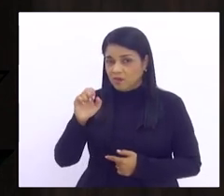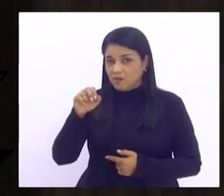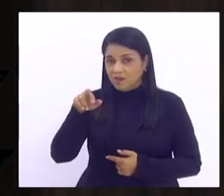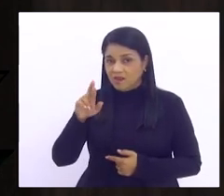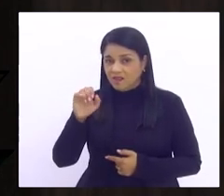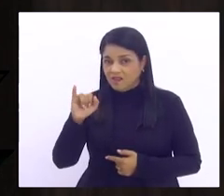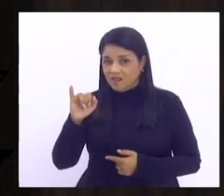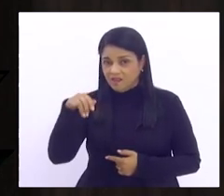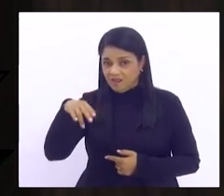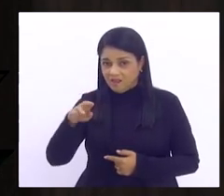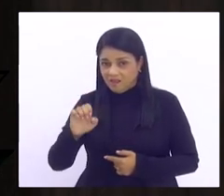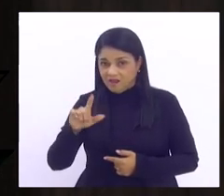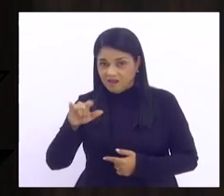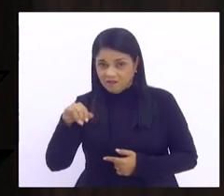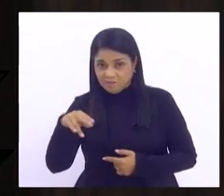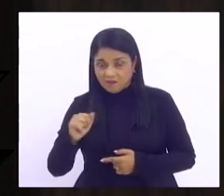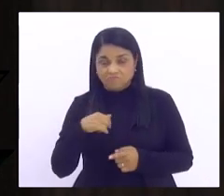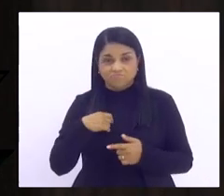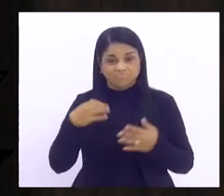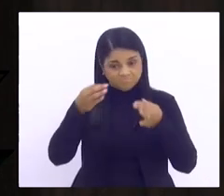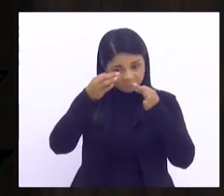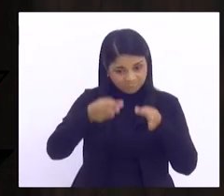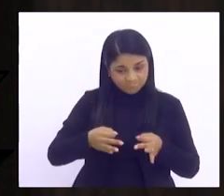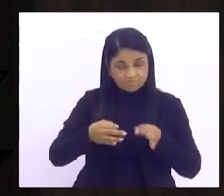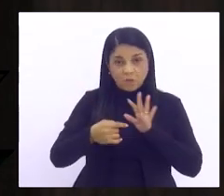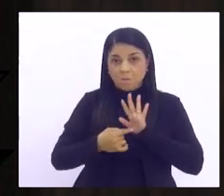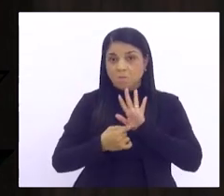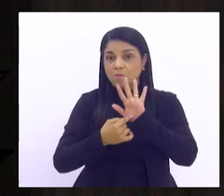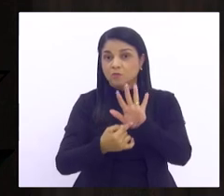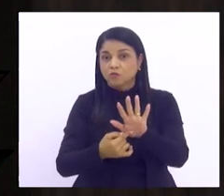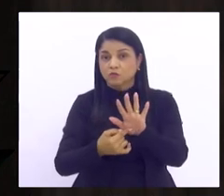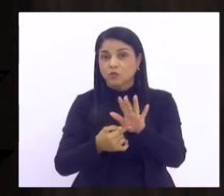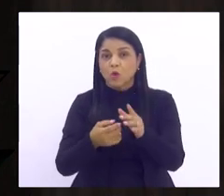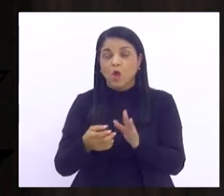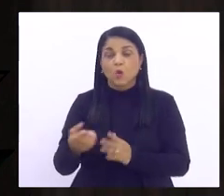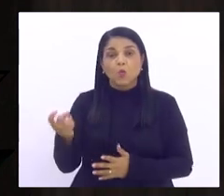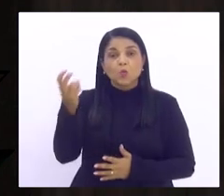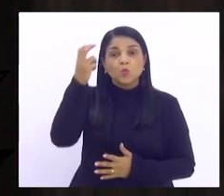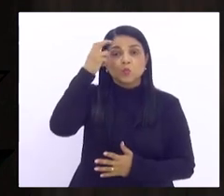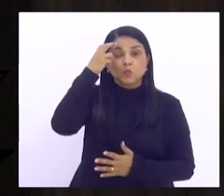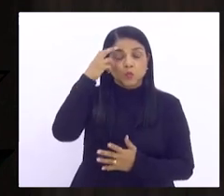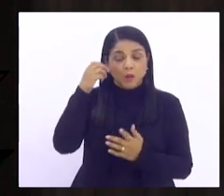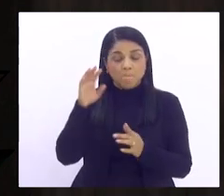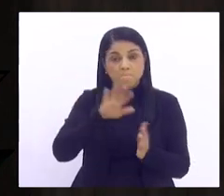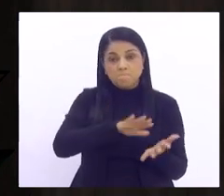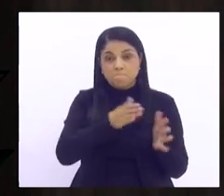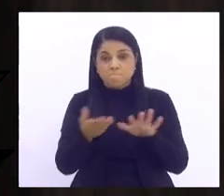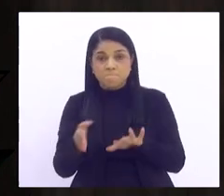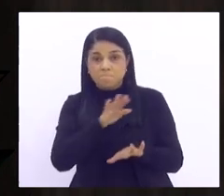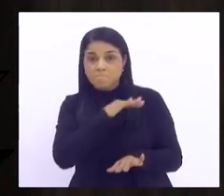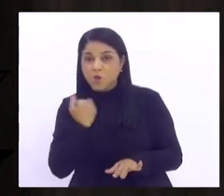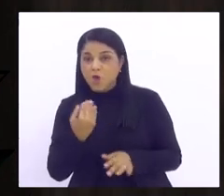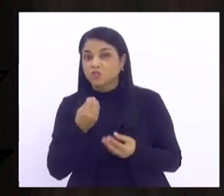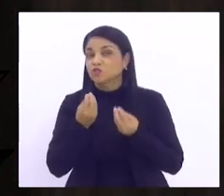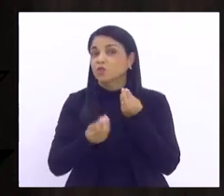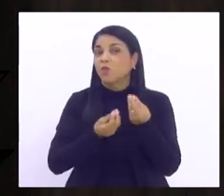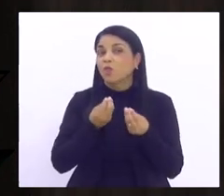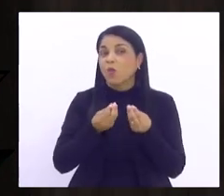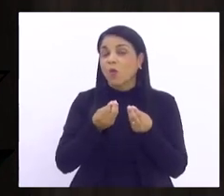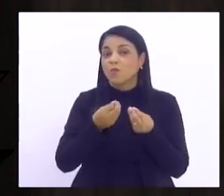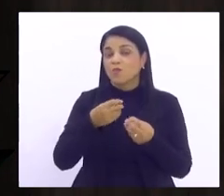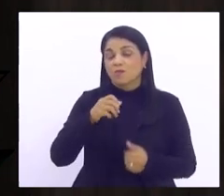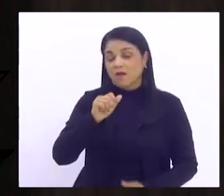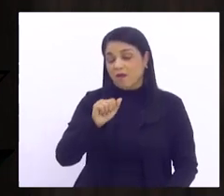muito assertiva fez uma pavimentação, demonstrou a pavimentação da cultura da morte, afirmando sobre o que foi a